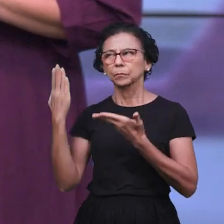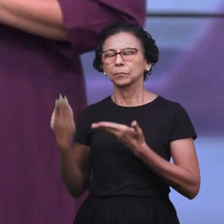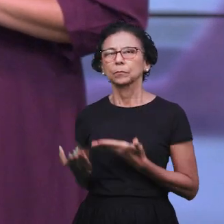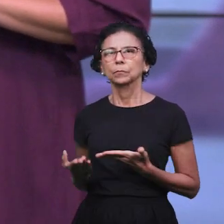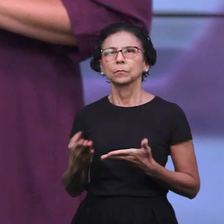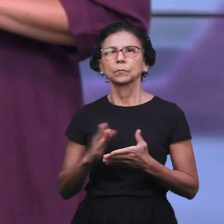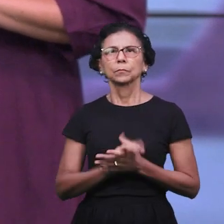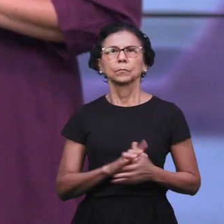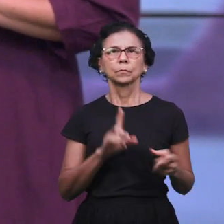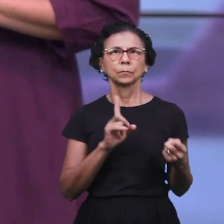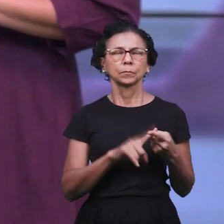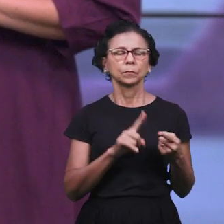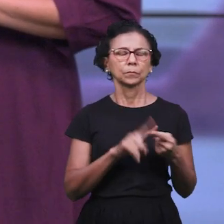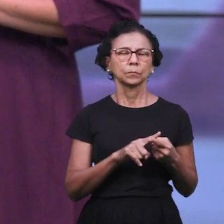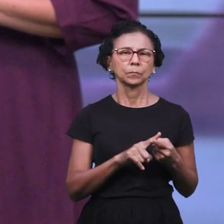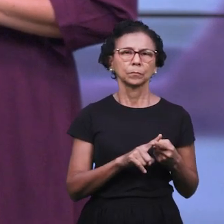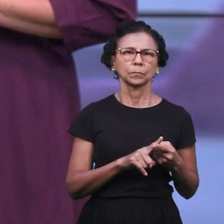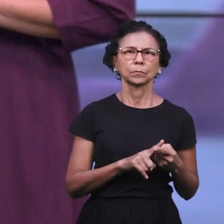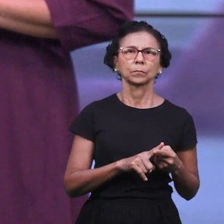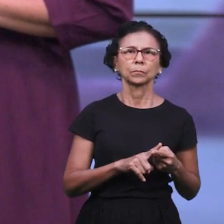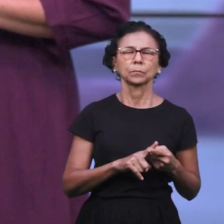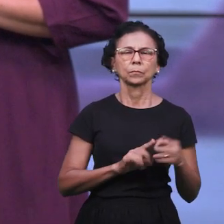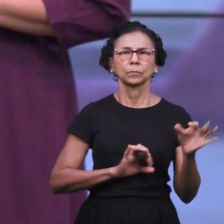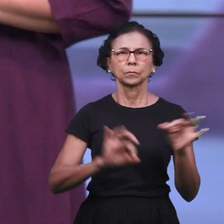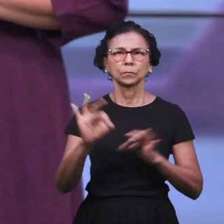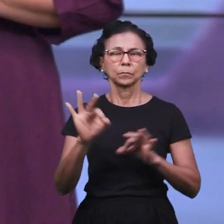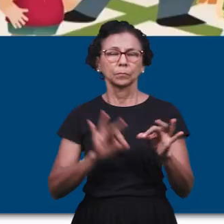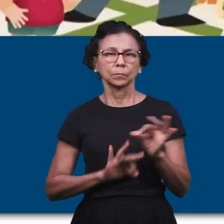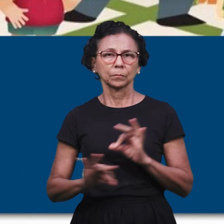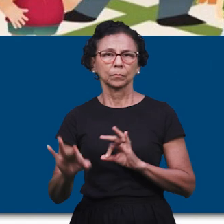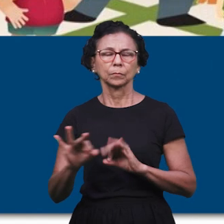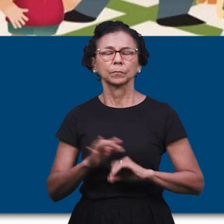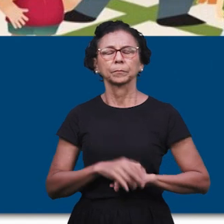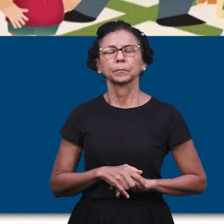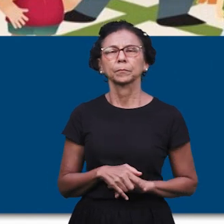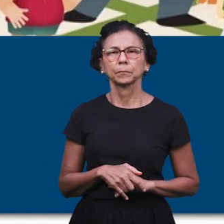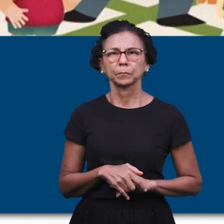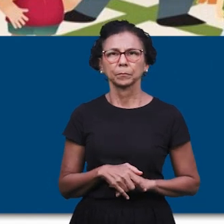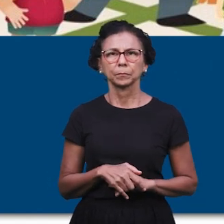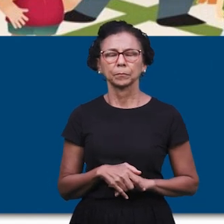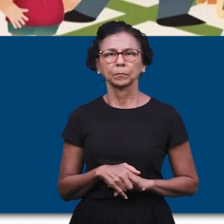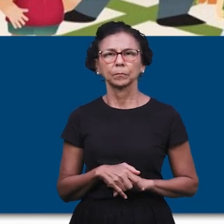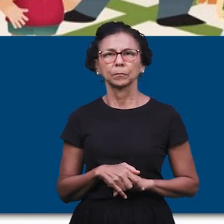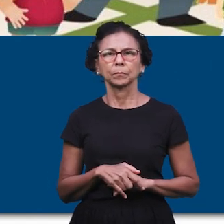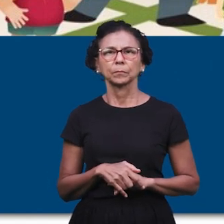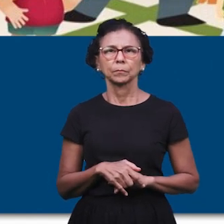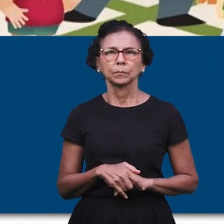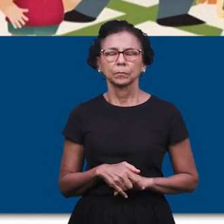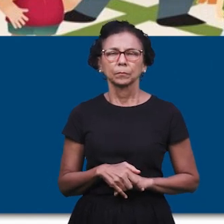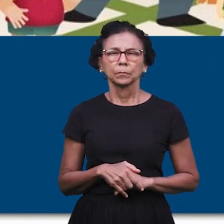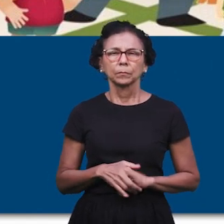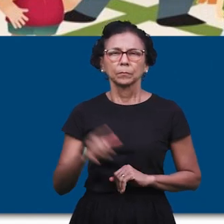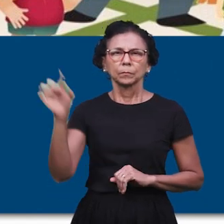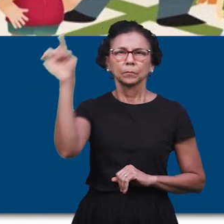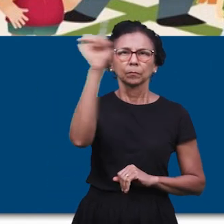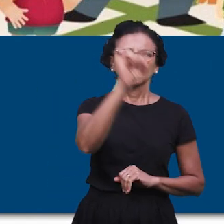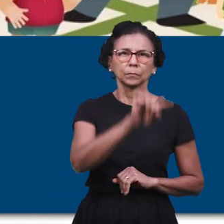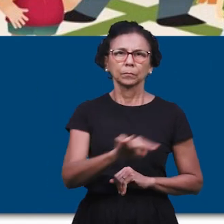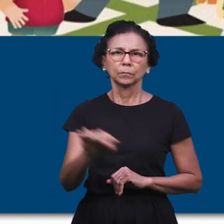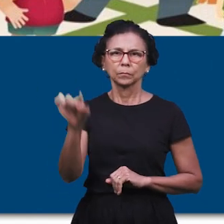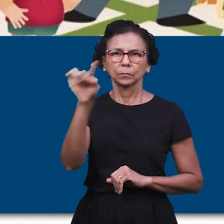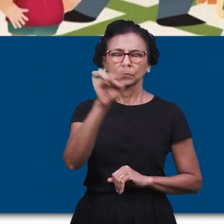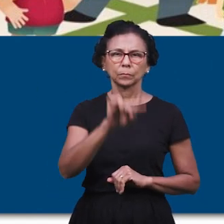a projeção, que é a função dos pais. E o que é projetar? É atirar à